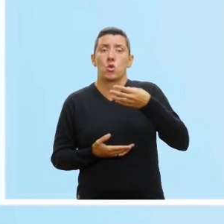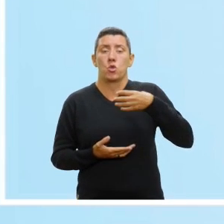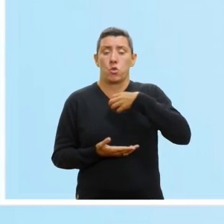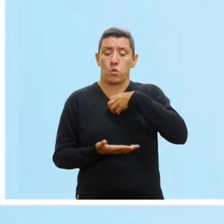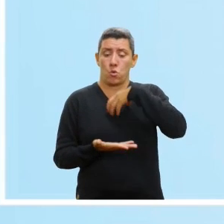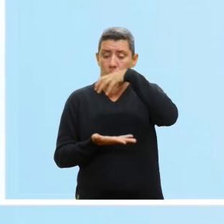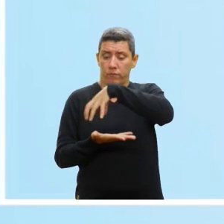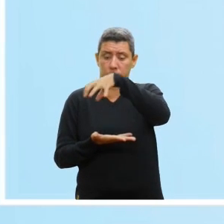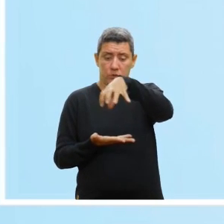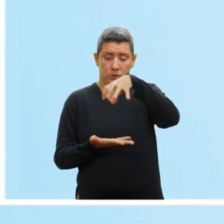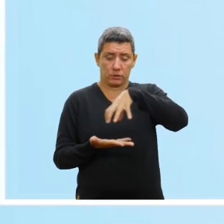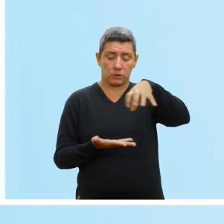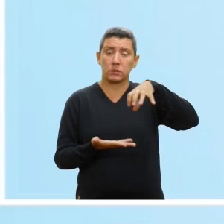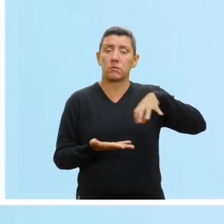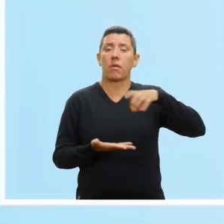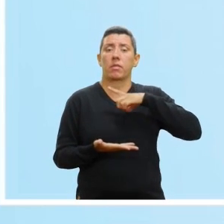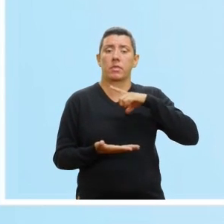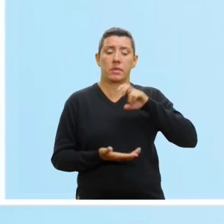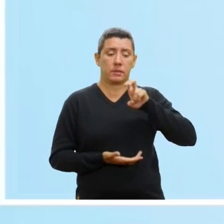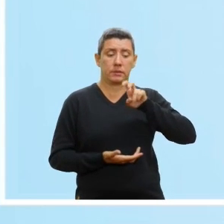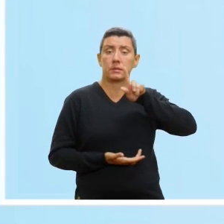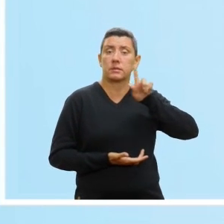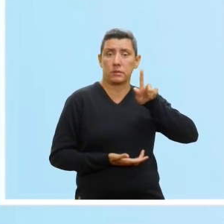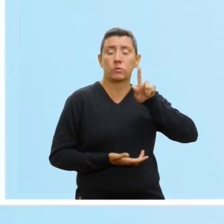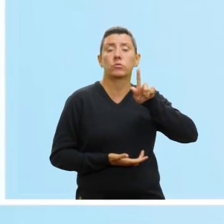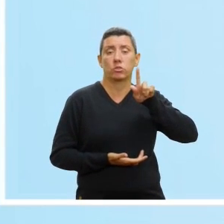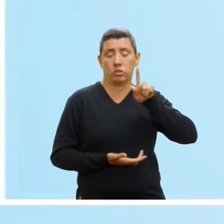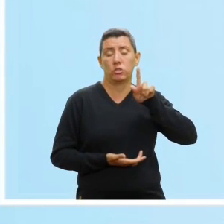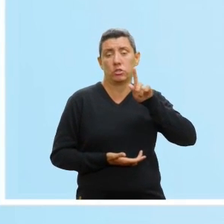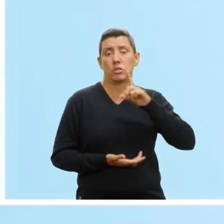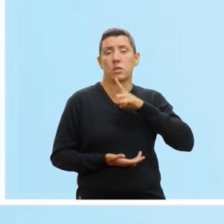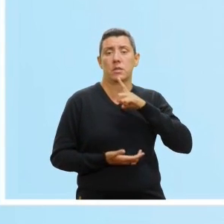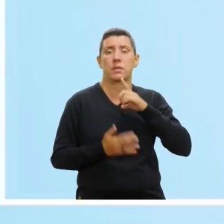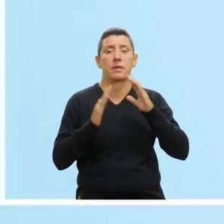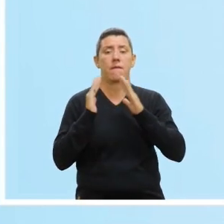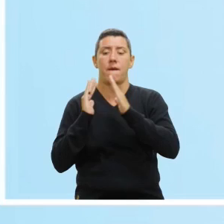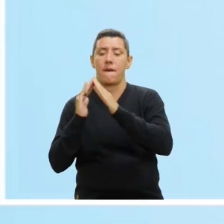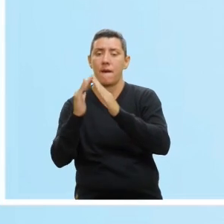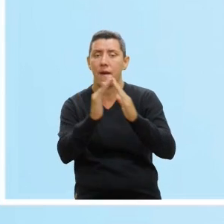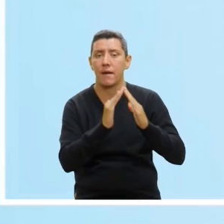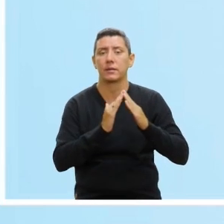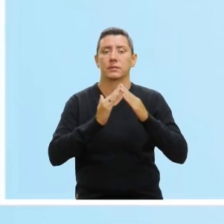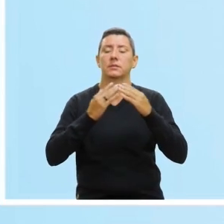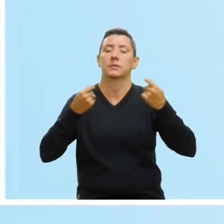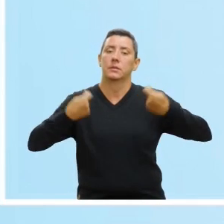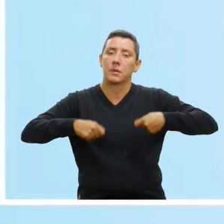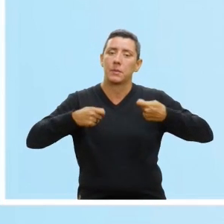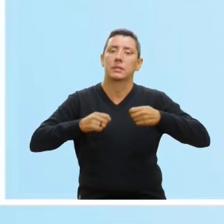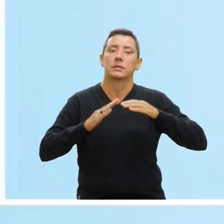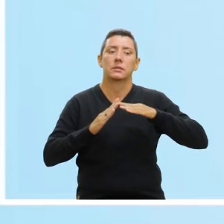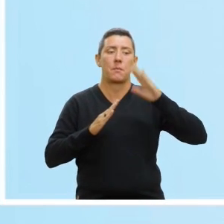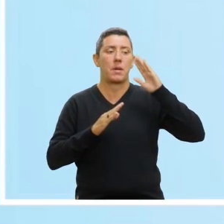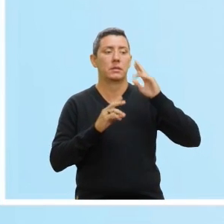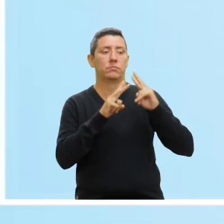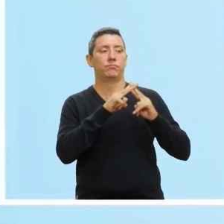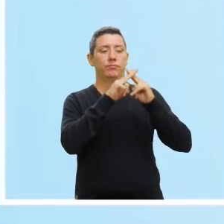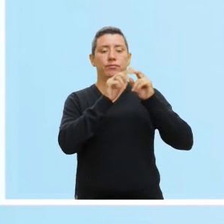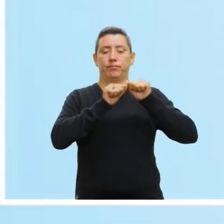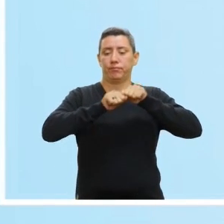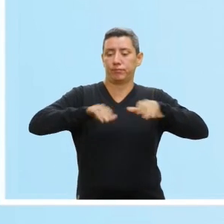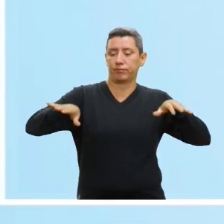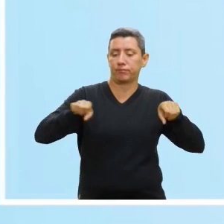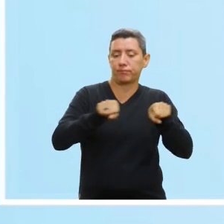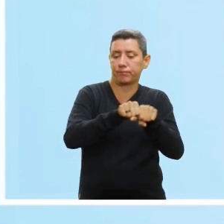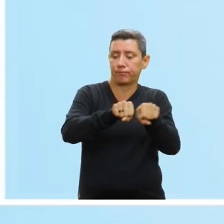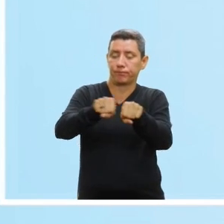isso, o 5G, né? Cada vez mais residências com internet, você precisa de novos pontos de entrega de fibra. Então,